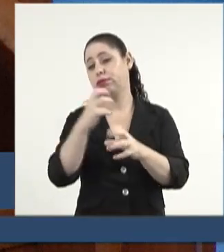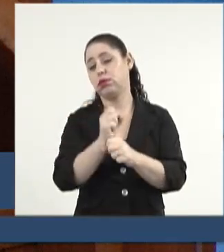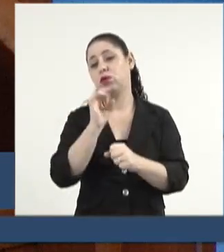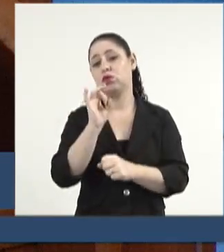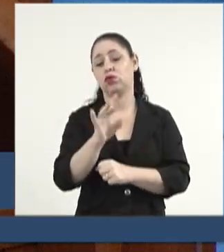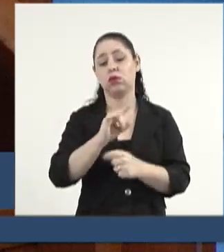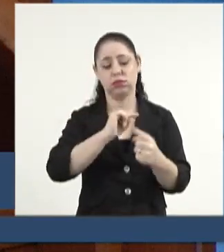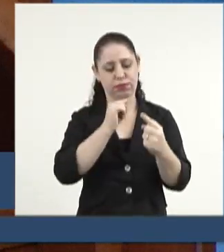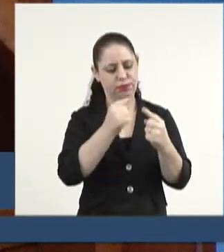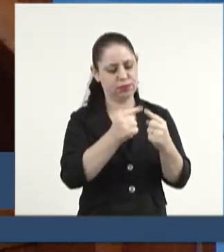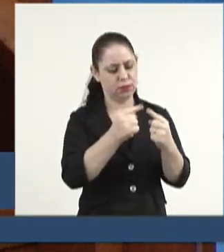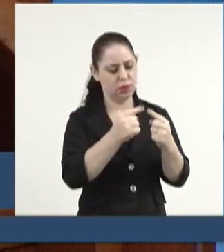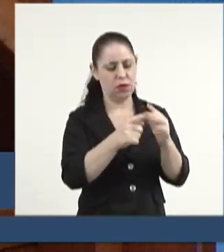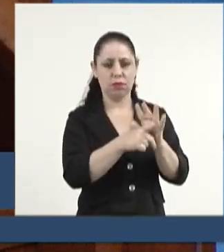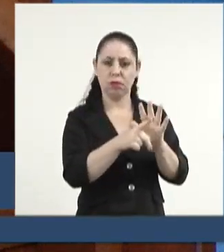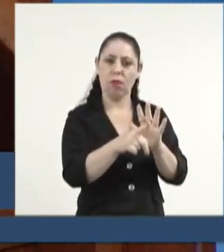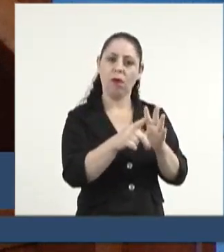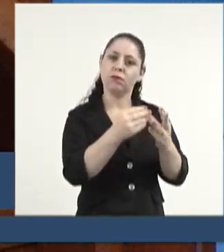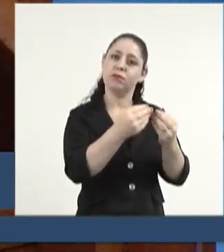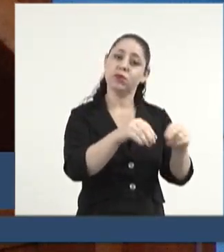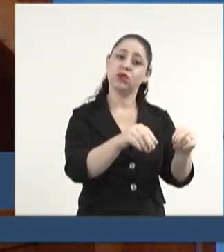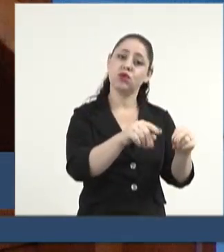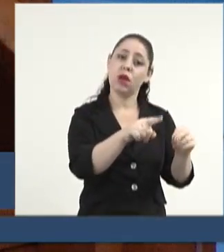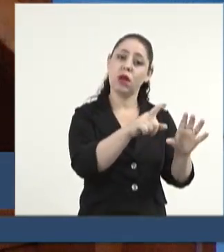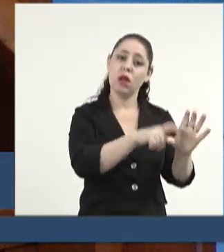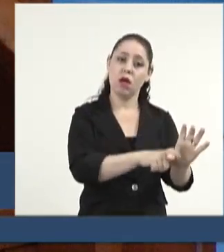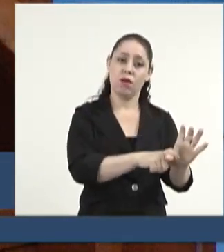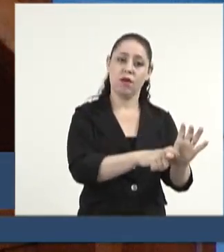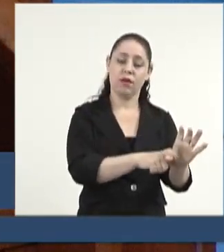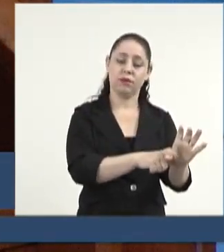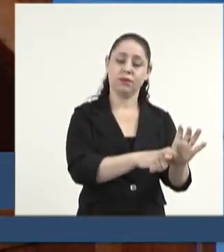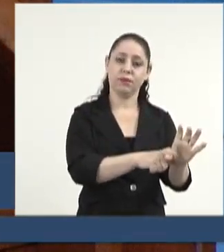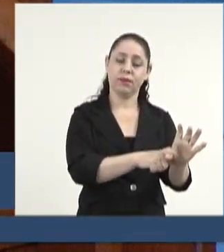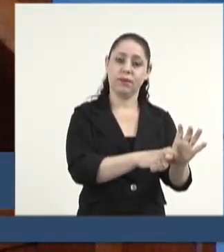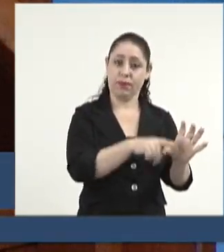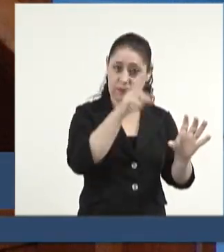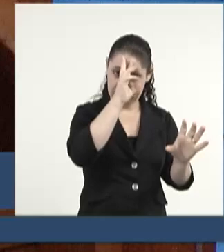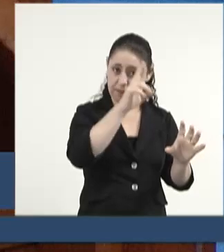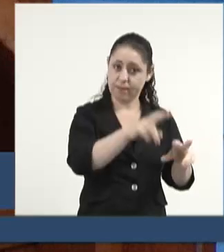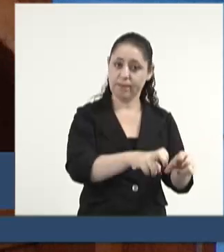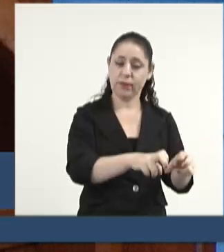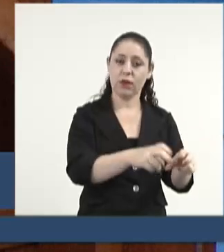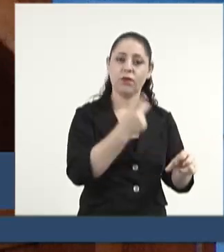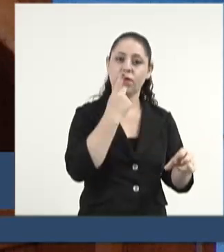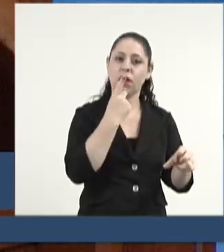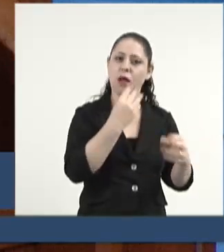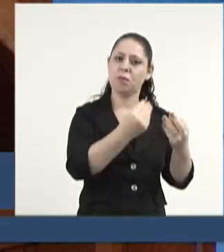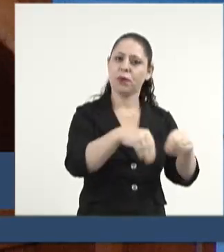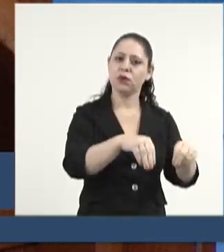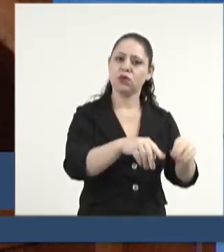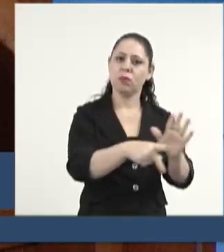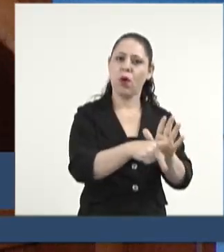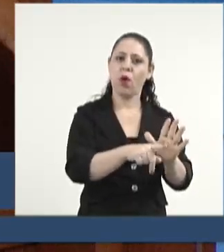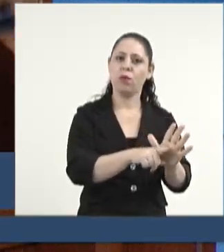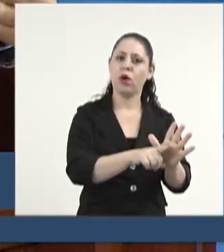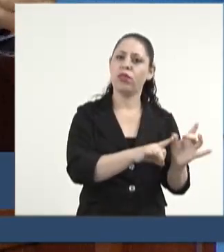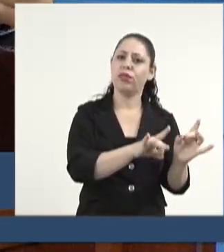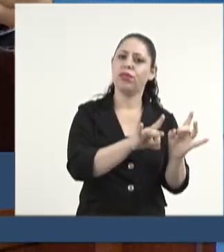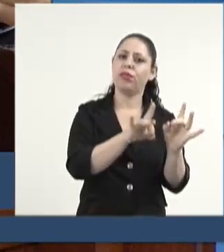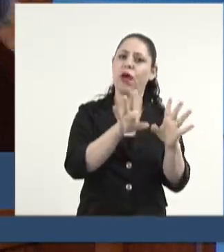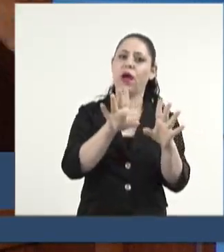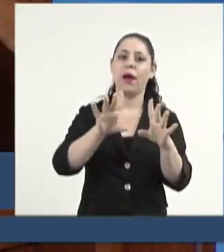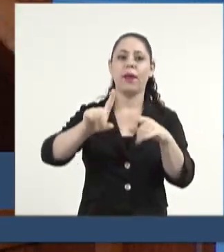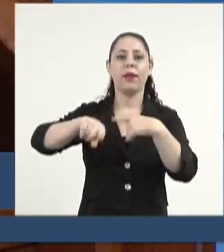apenas direcionado ao prejuízo da lavoura em si. Nós não estamos dizendo do prejuízo